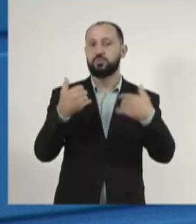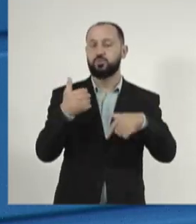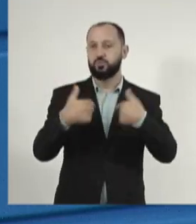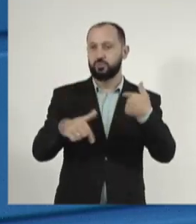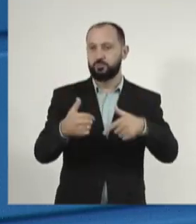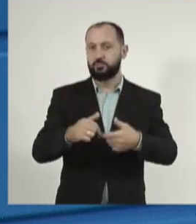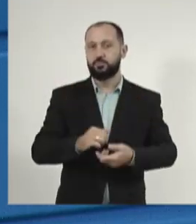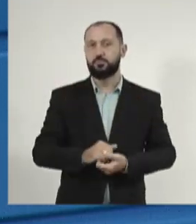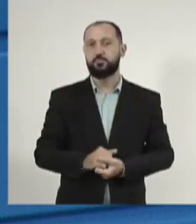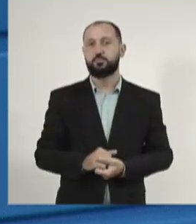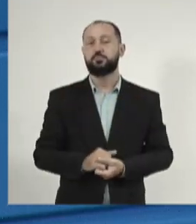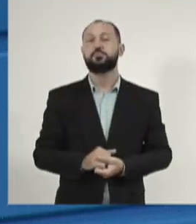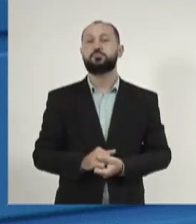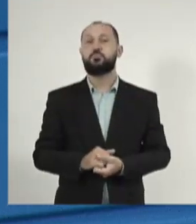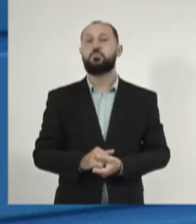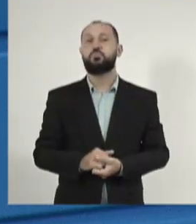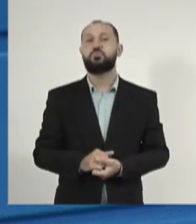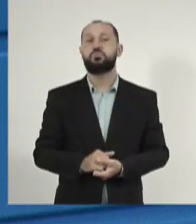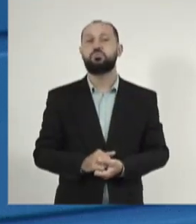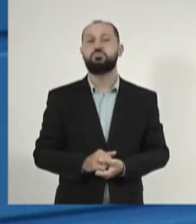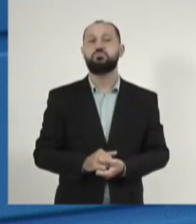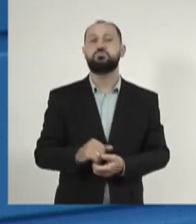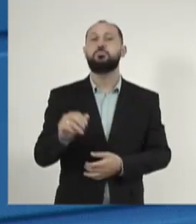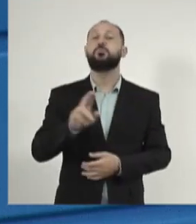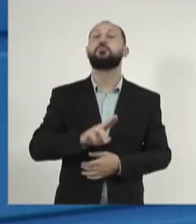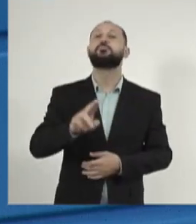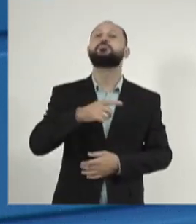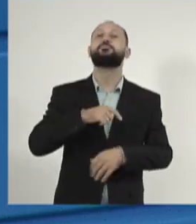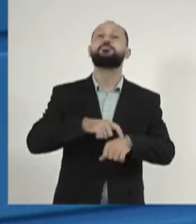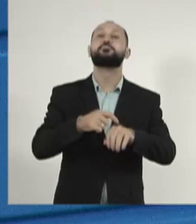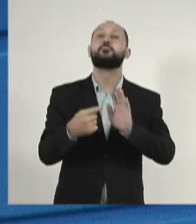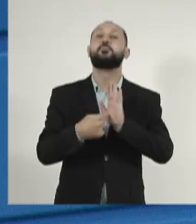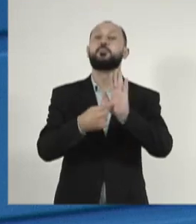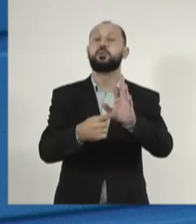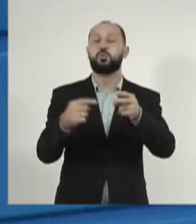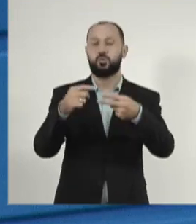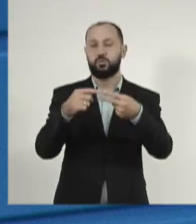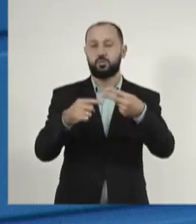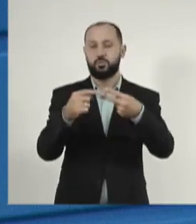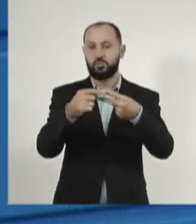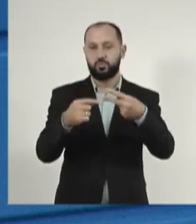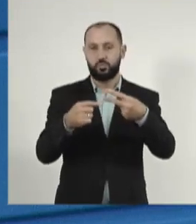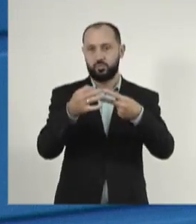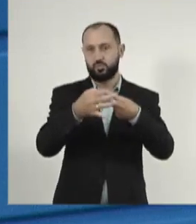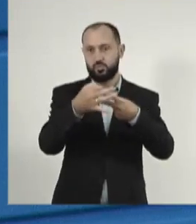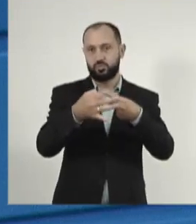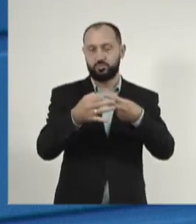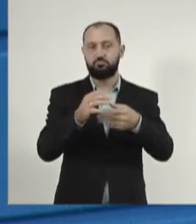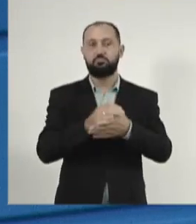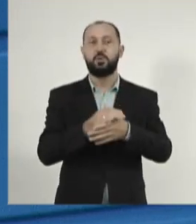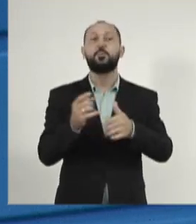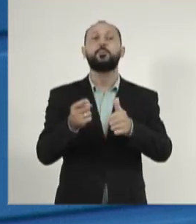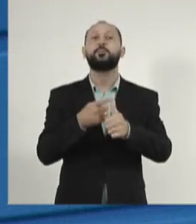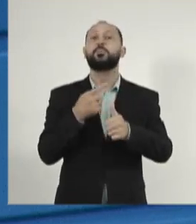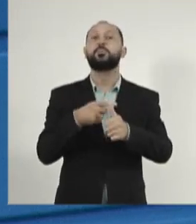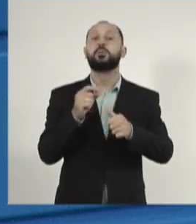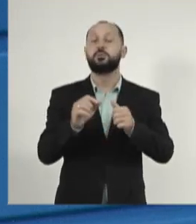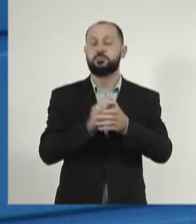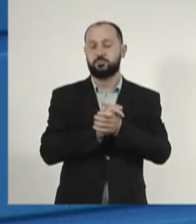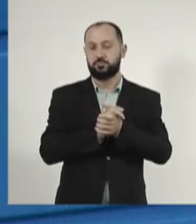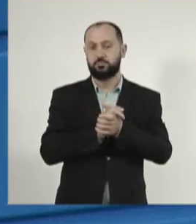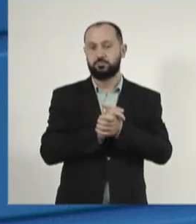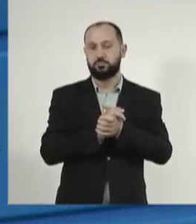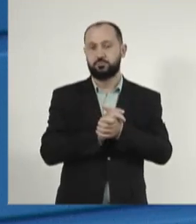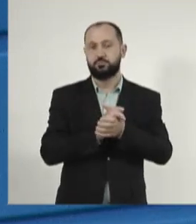trabalho. Faço uso do pequeno expediente para apresentar duas indicações, senhor presidente. A primeira delas, indico